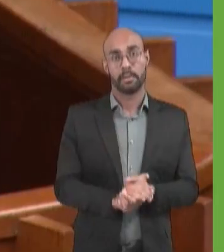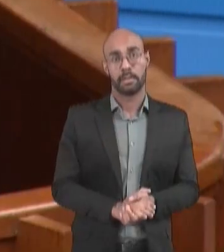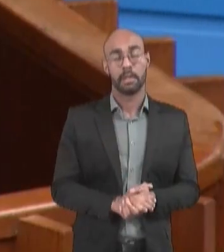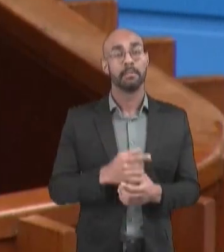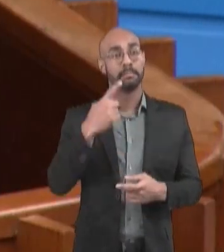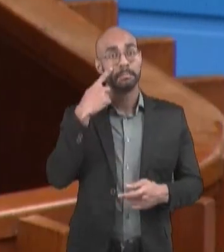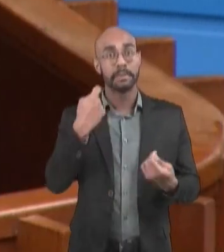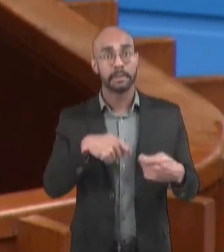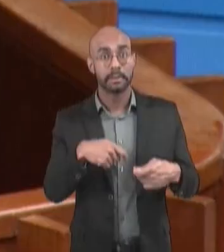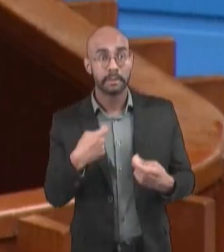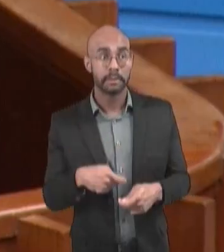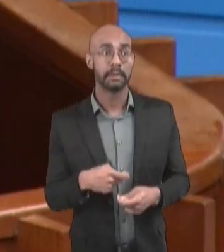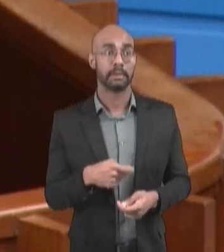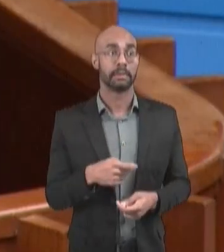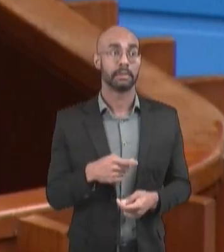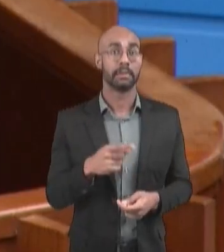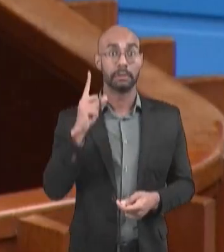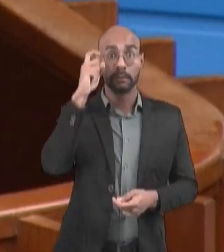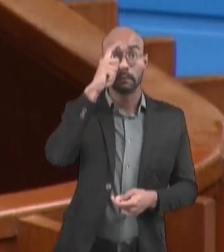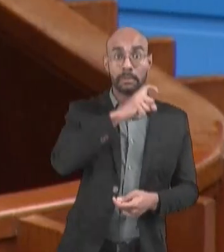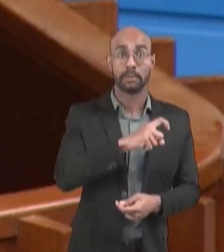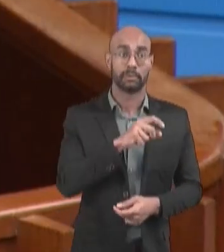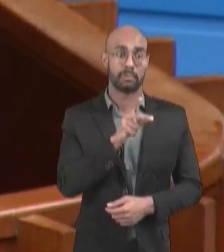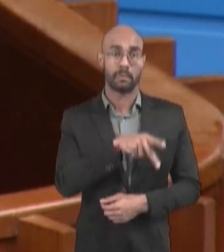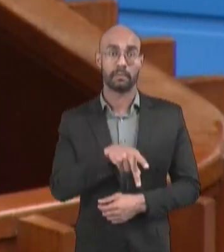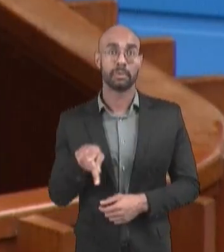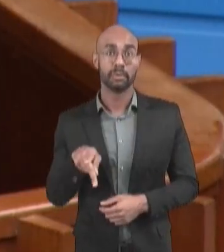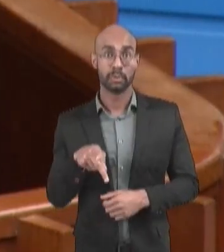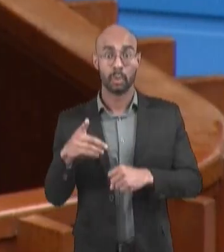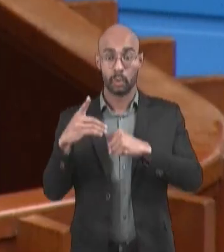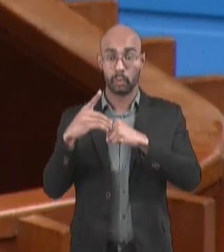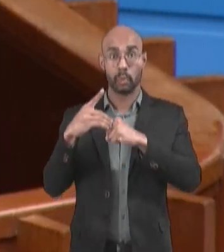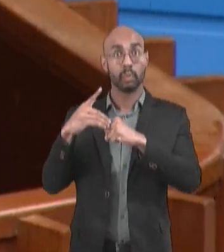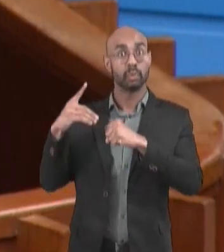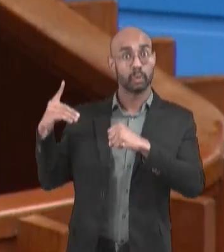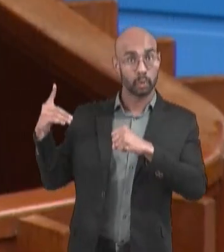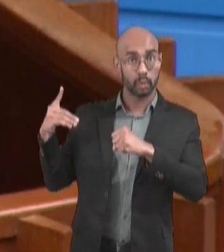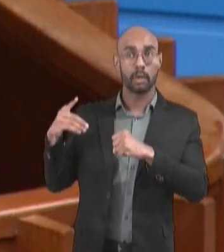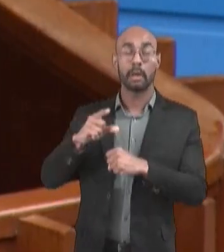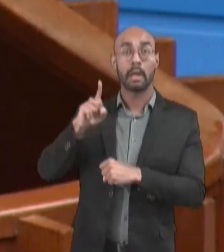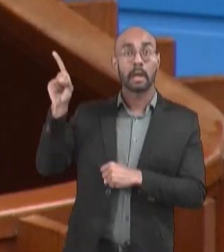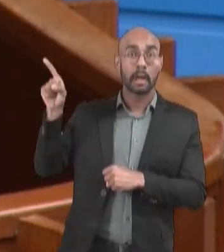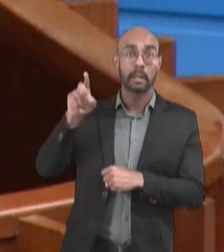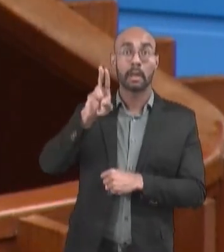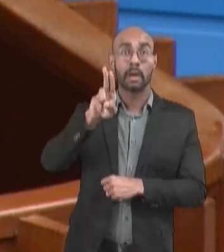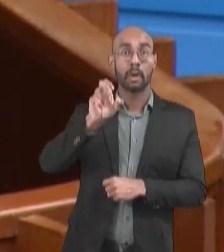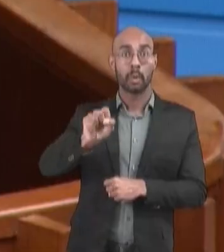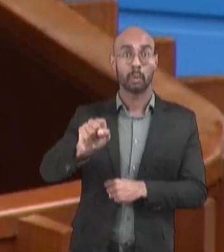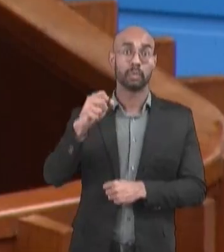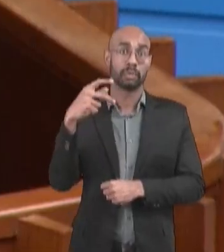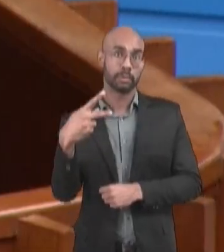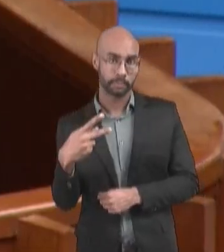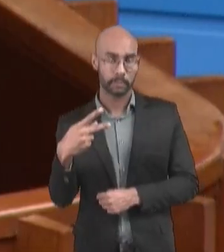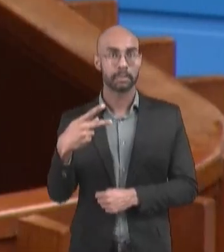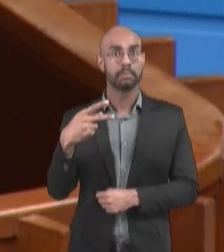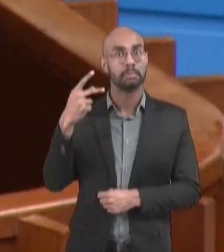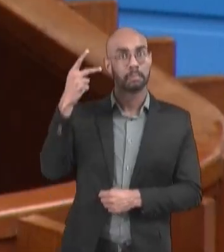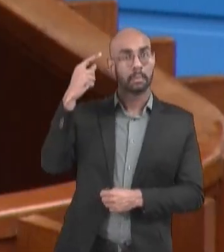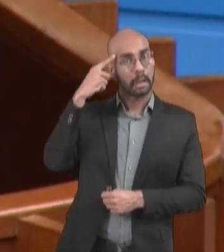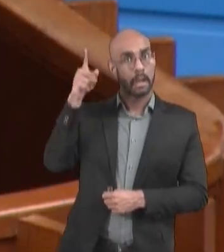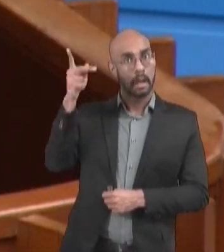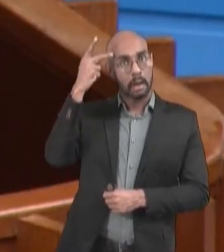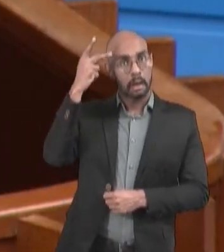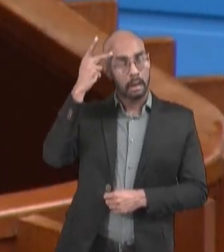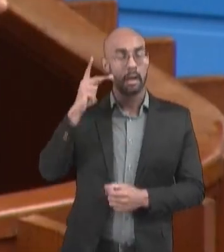um professor que tem mestrado, eu conheço um que tem doutorado, inclusive fez na USP, e está debaixo do mesmo